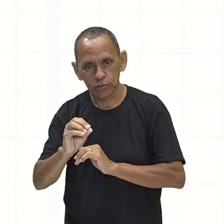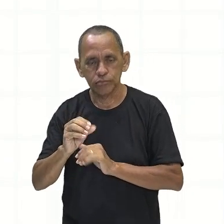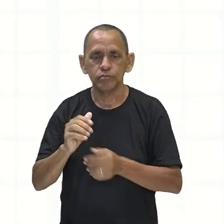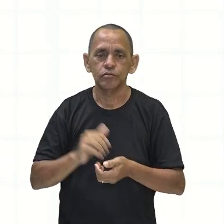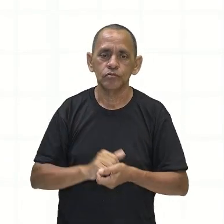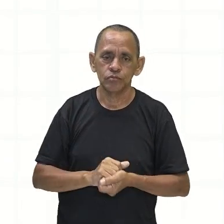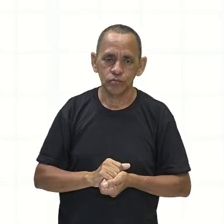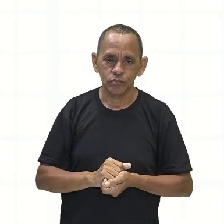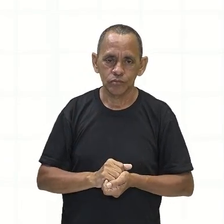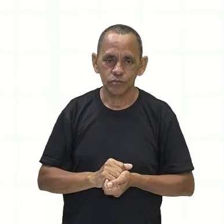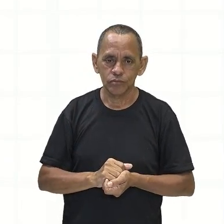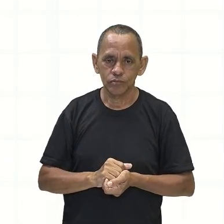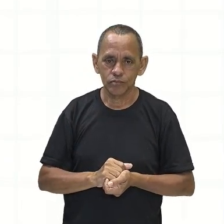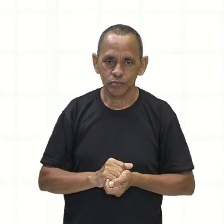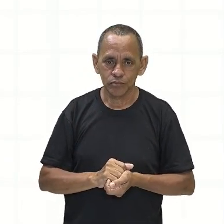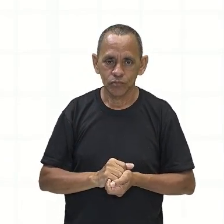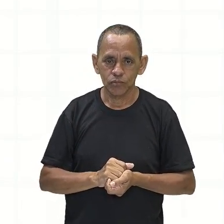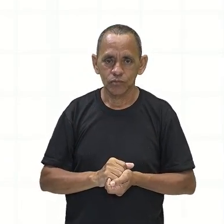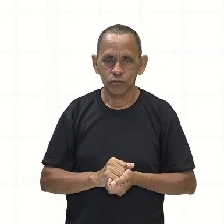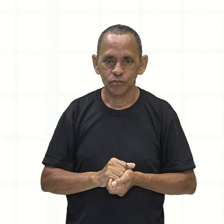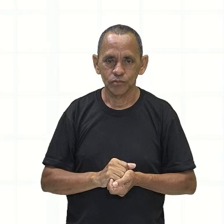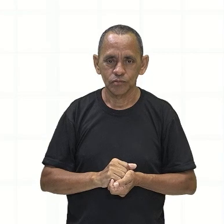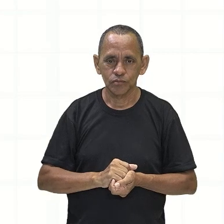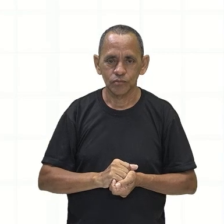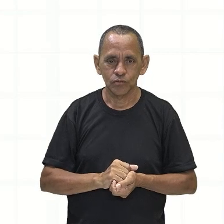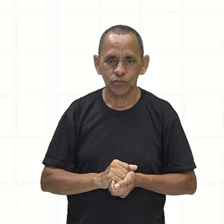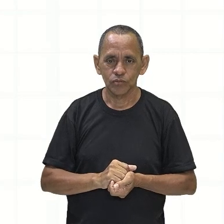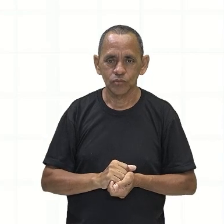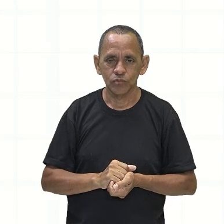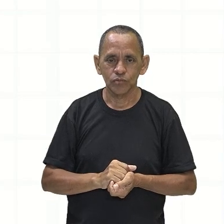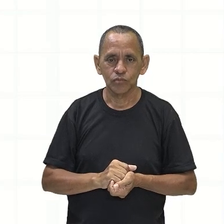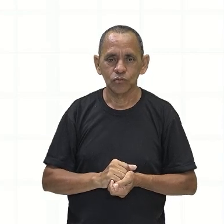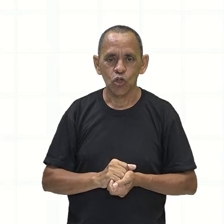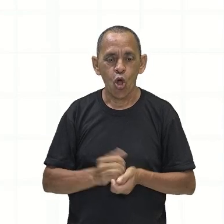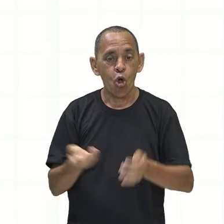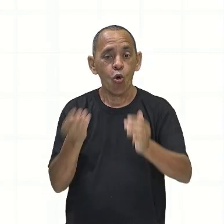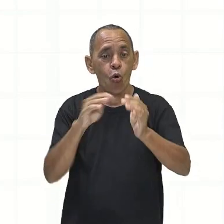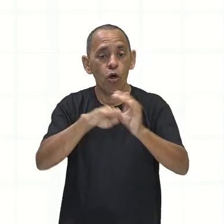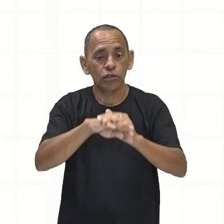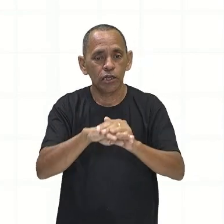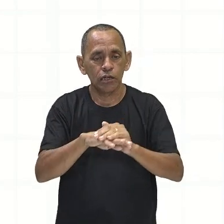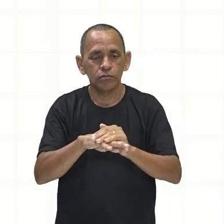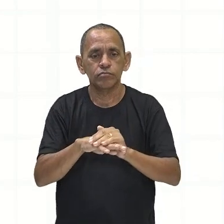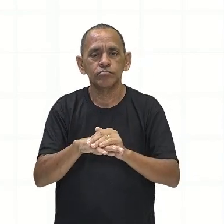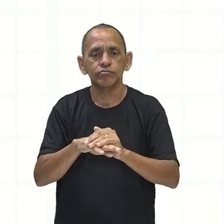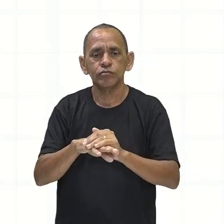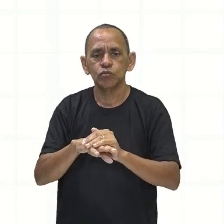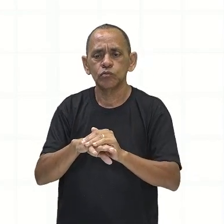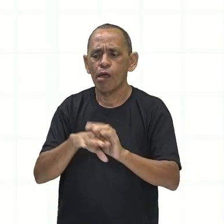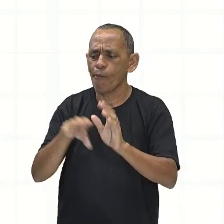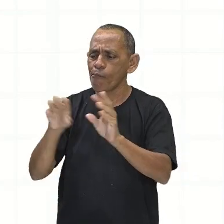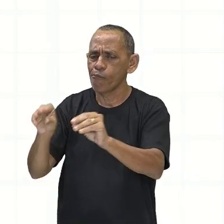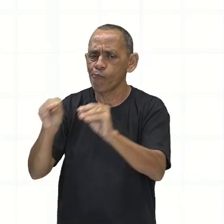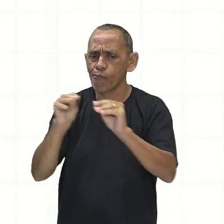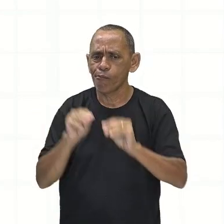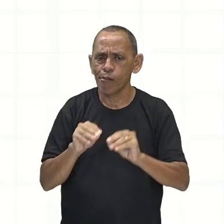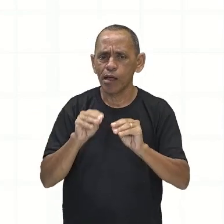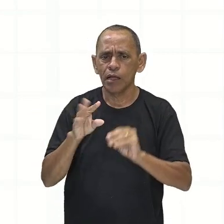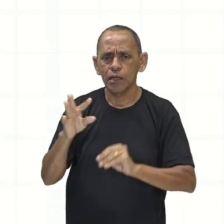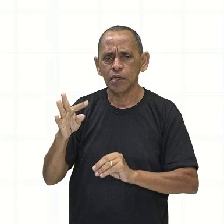Olha só, quero ver você fazer isso aí, hein? Traz o livro, trá-lo. O pronome